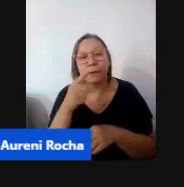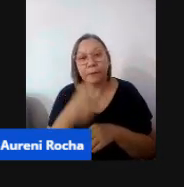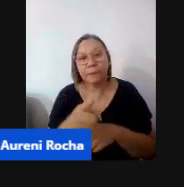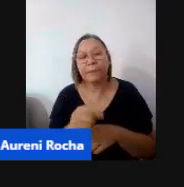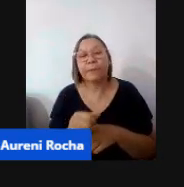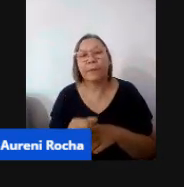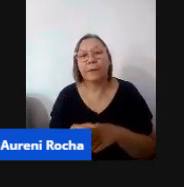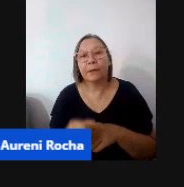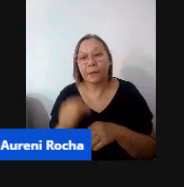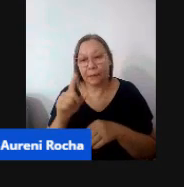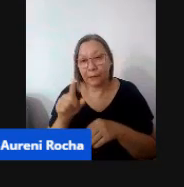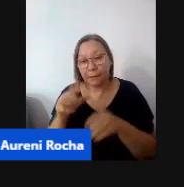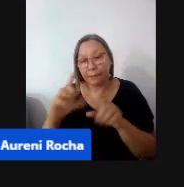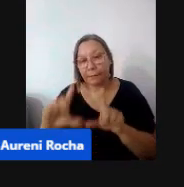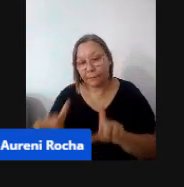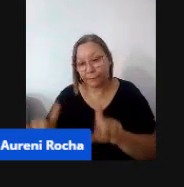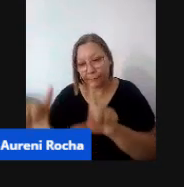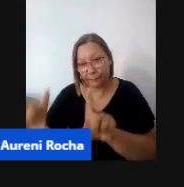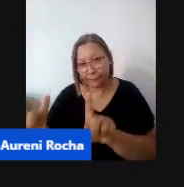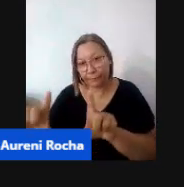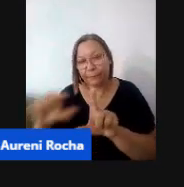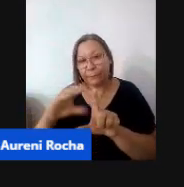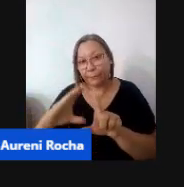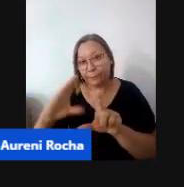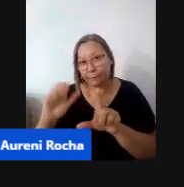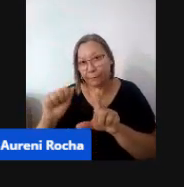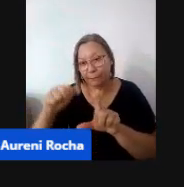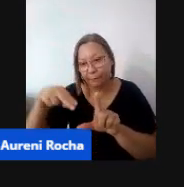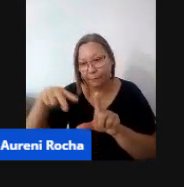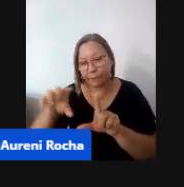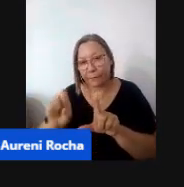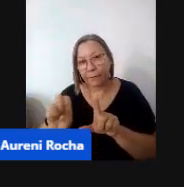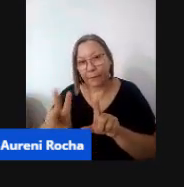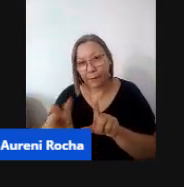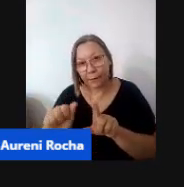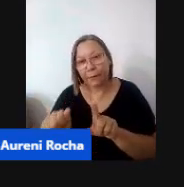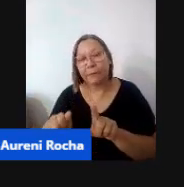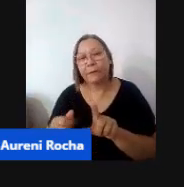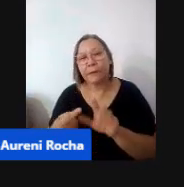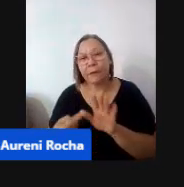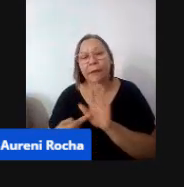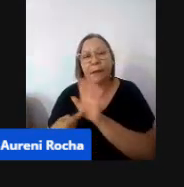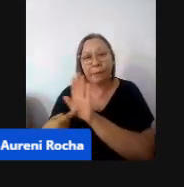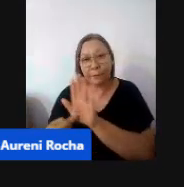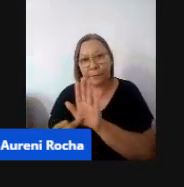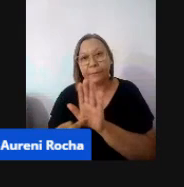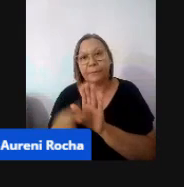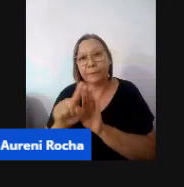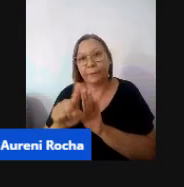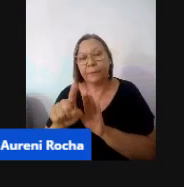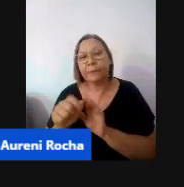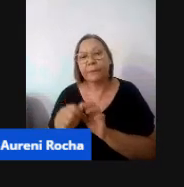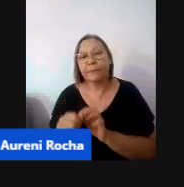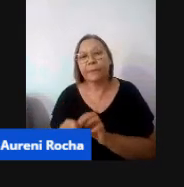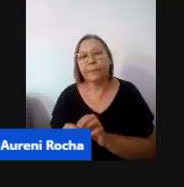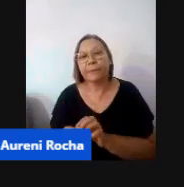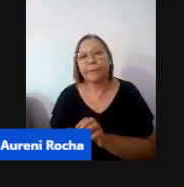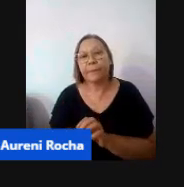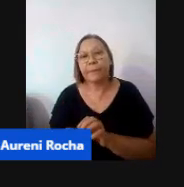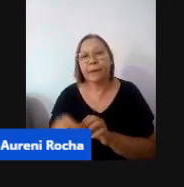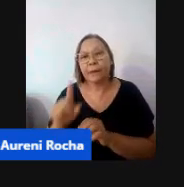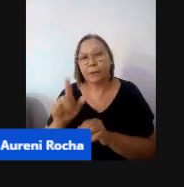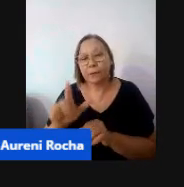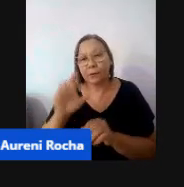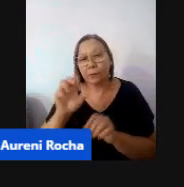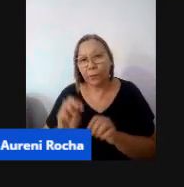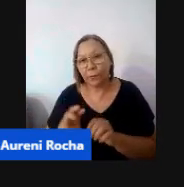no Canva e nessa imagem que representa uma das minhas aulas, eu consegui inserir um link, que é